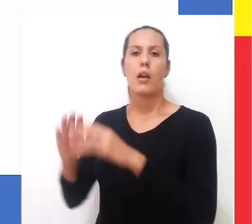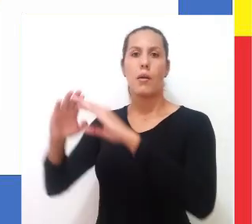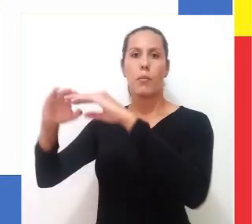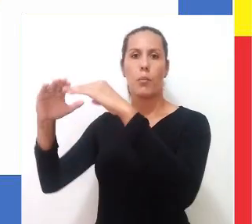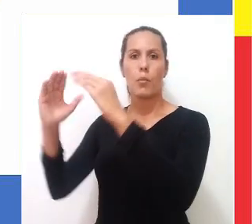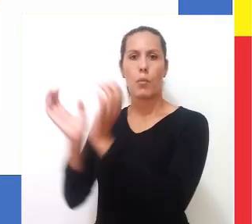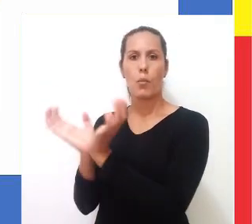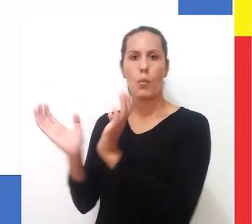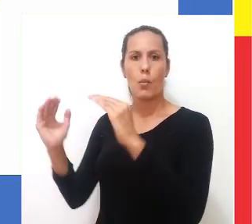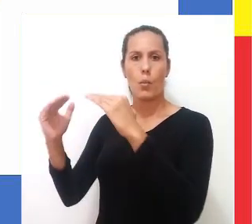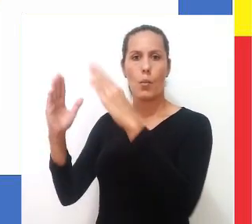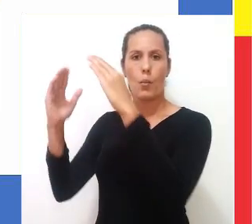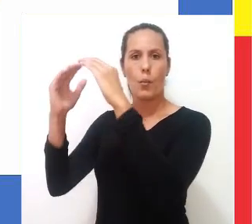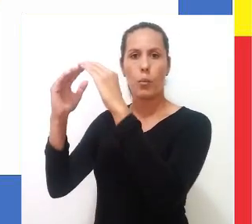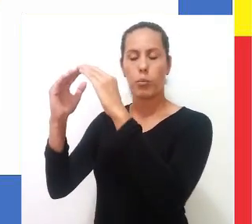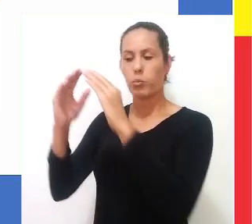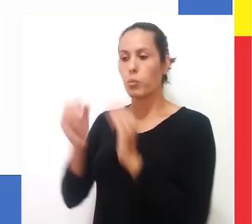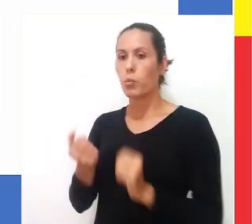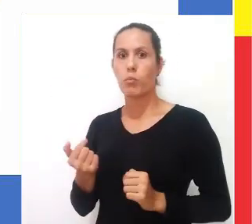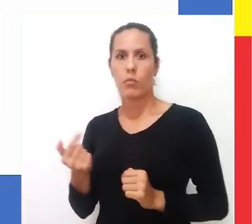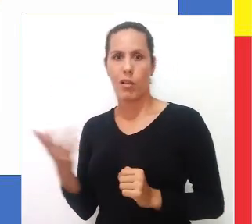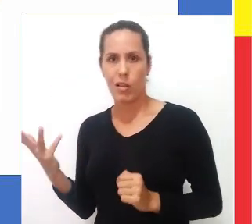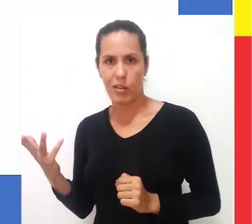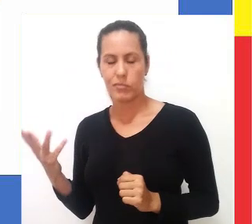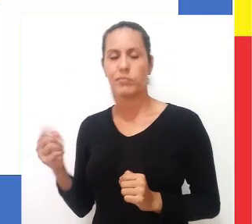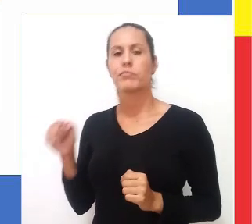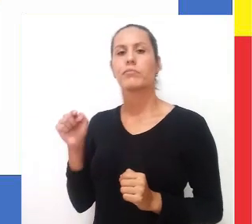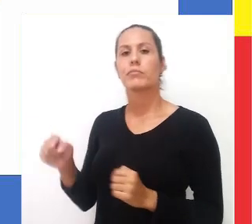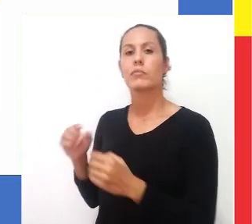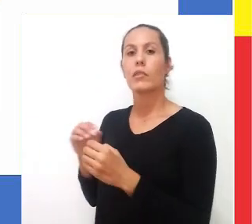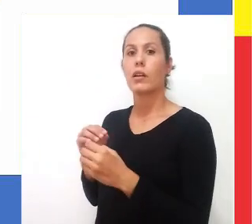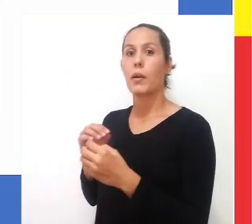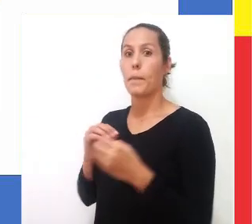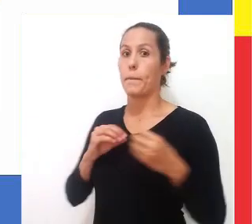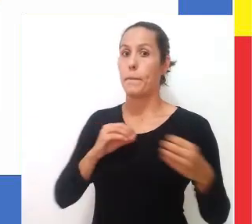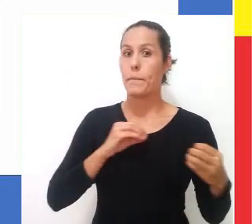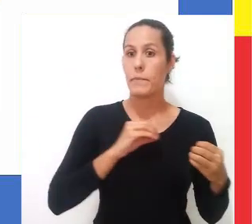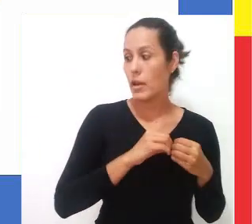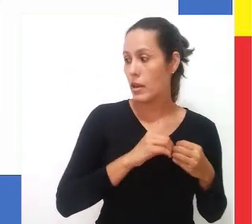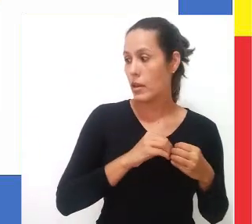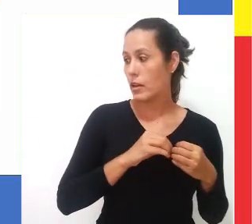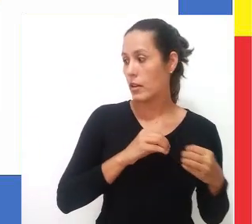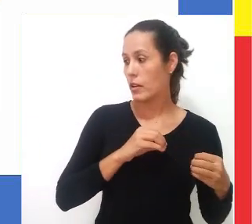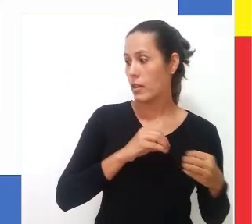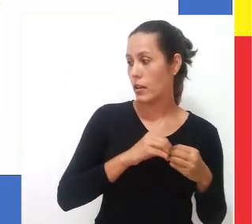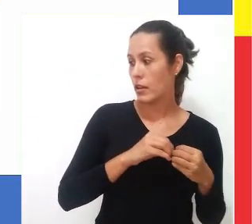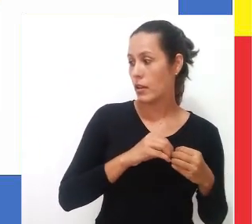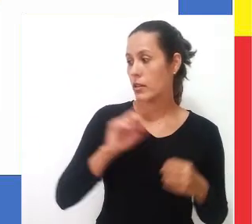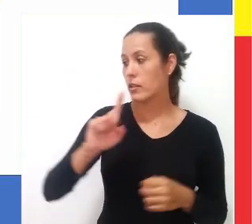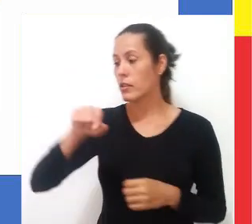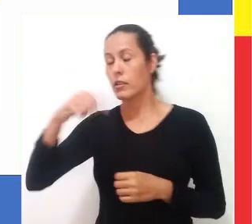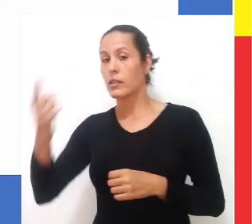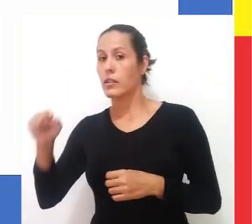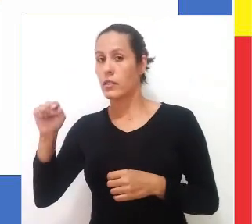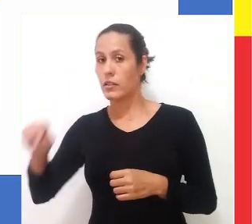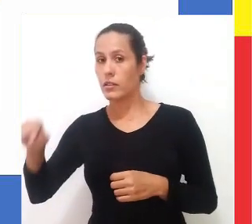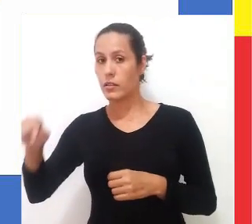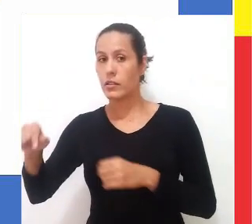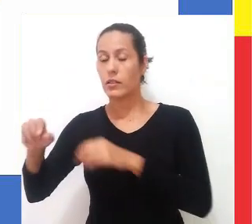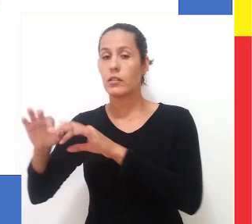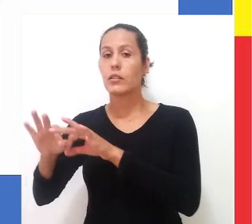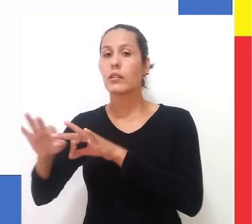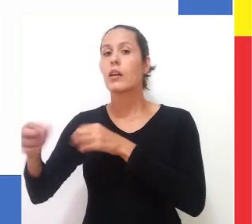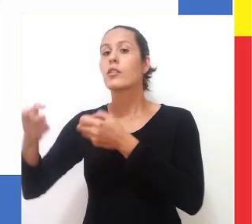são peras. Então, observe que com these, a imagem está próximo do lemons.